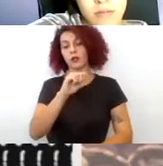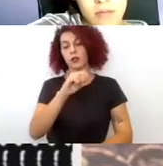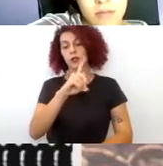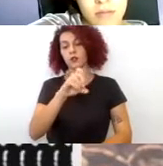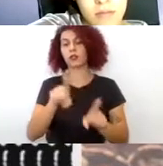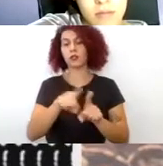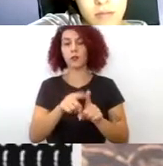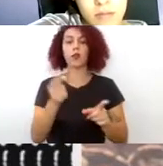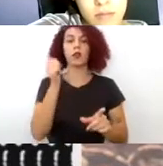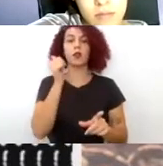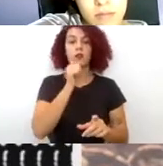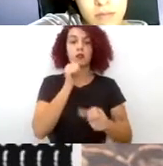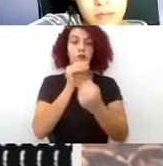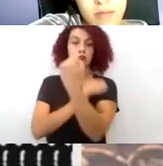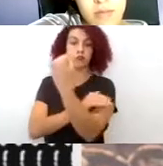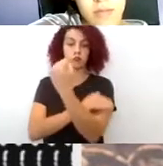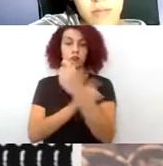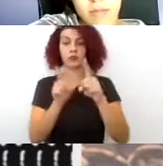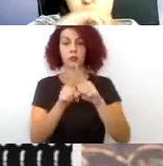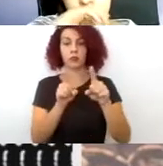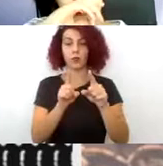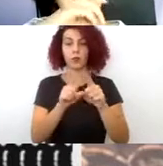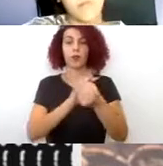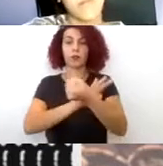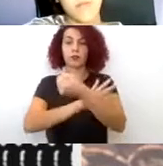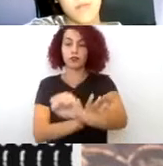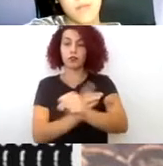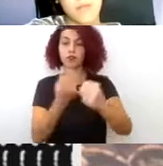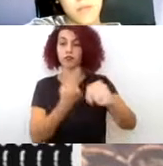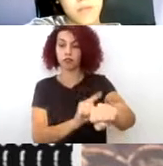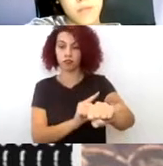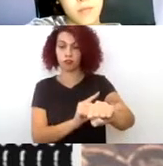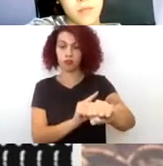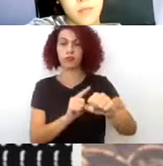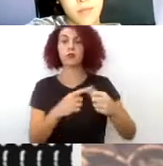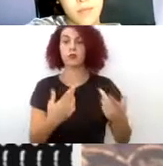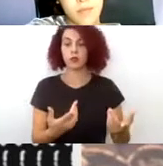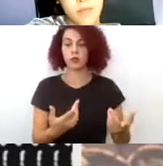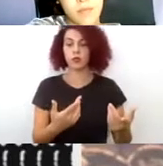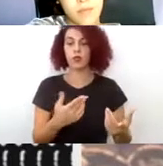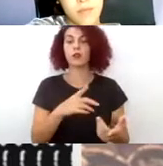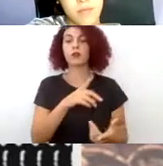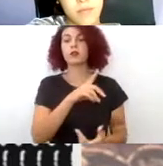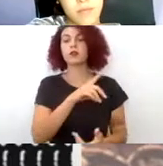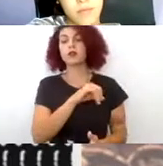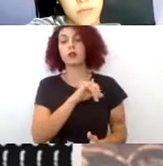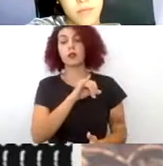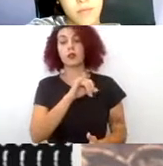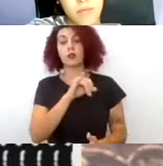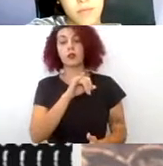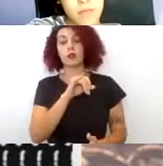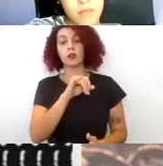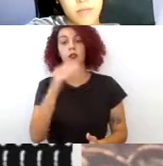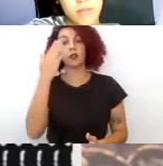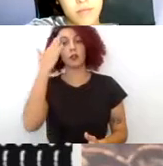então sede Colonial essa anti-racista você vai Colonial antipatriarcal você vai Colonial é entender